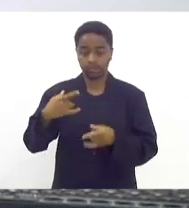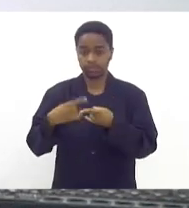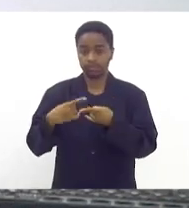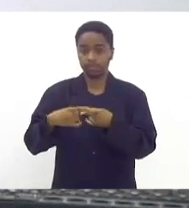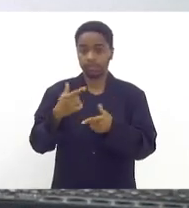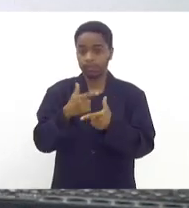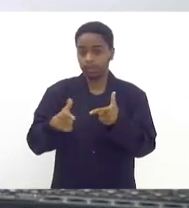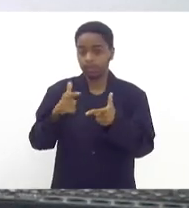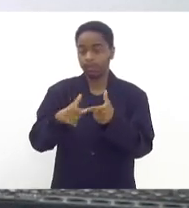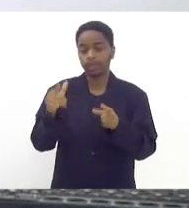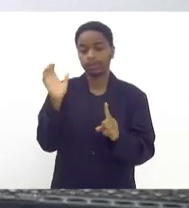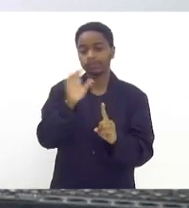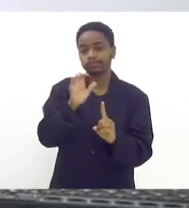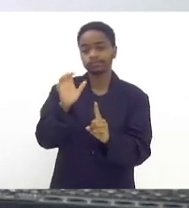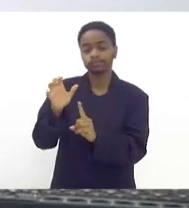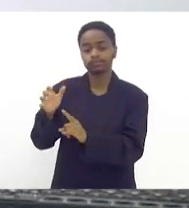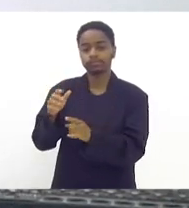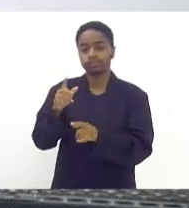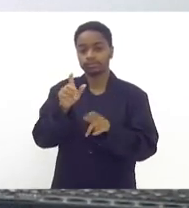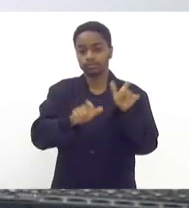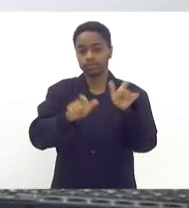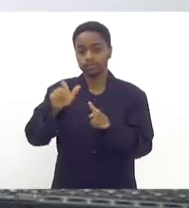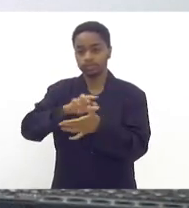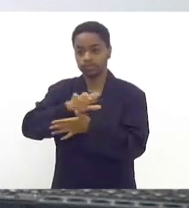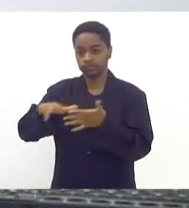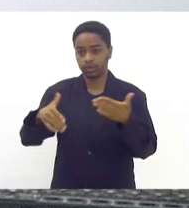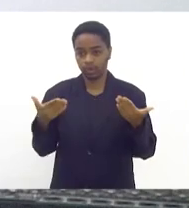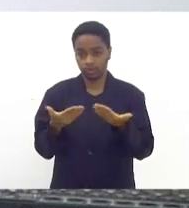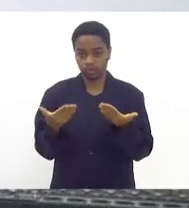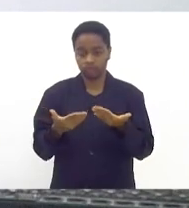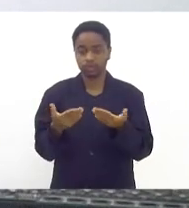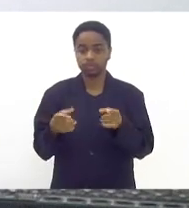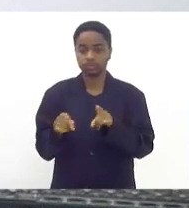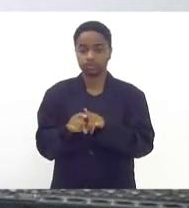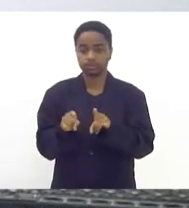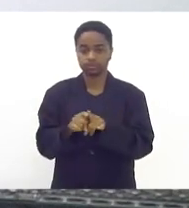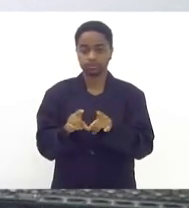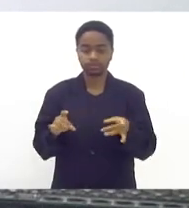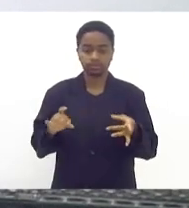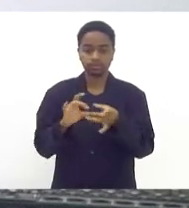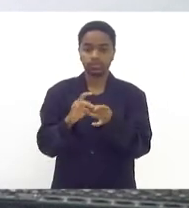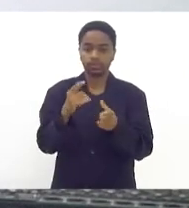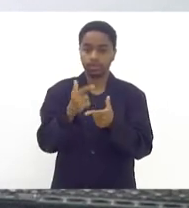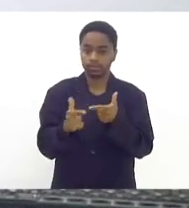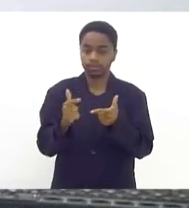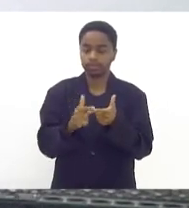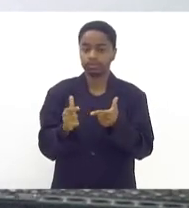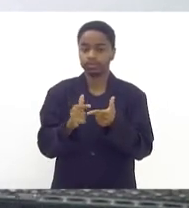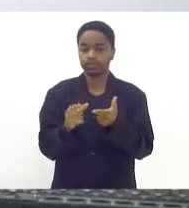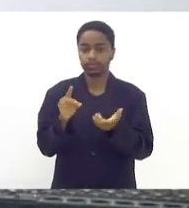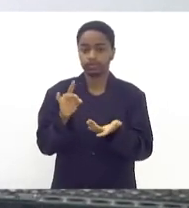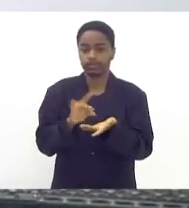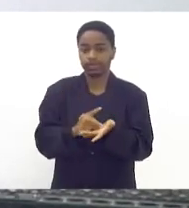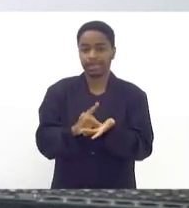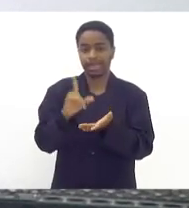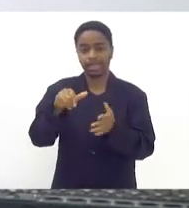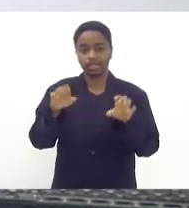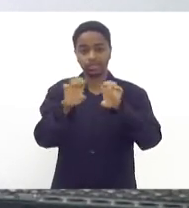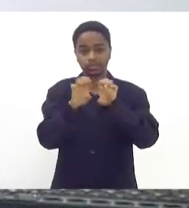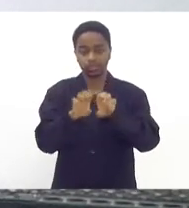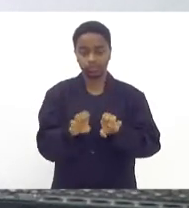de tanta gente que tá aqui hoje faz parte de um problema que também é um pouco estrutural Fred a